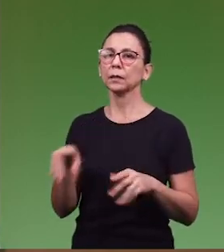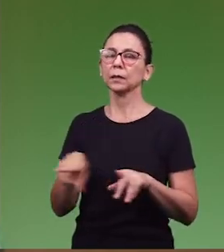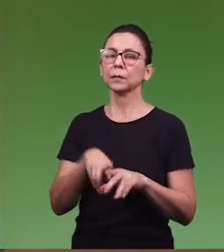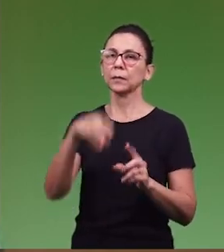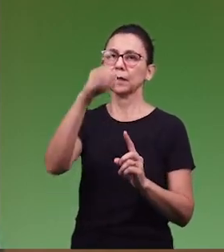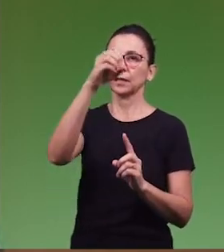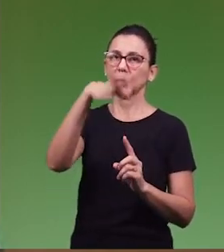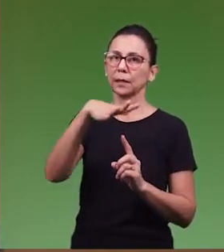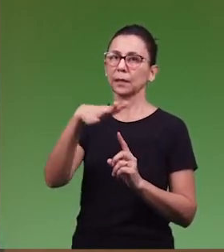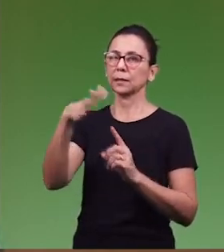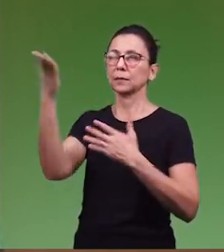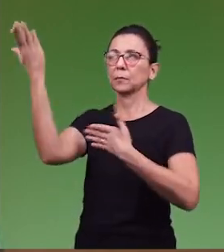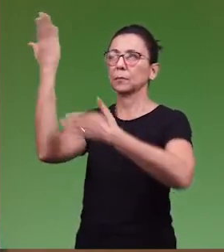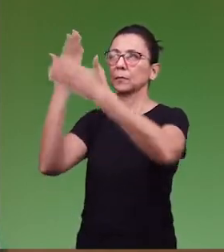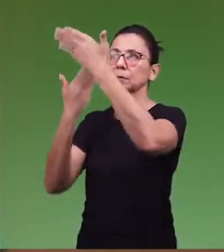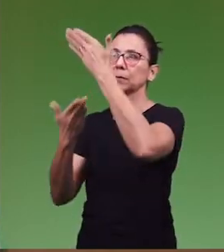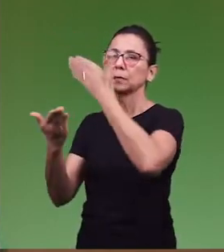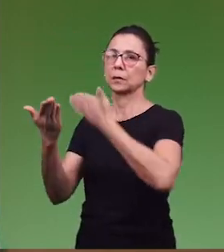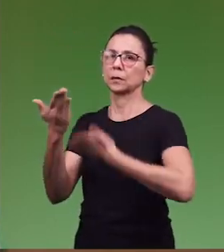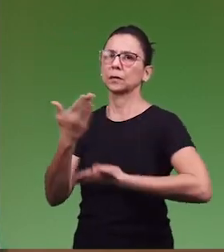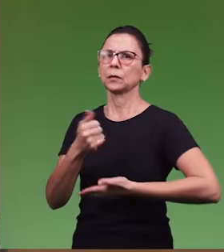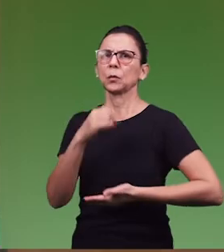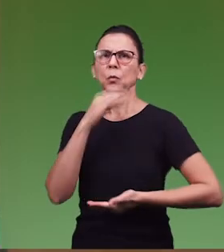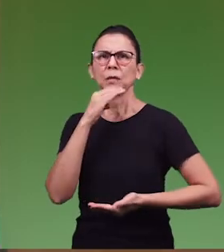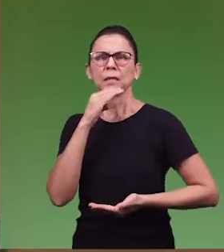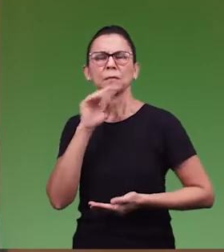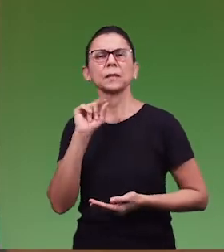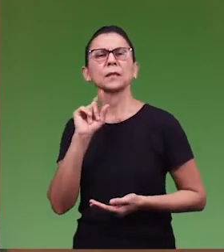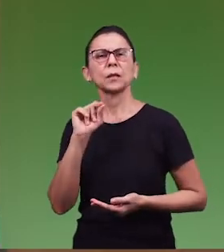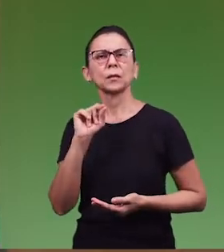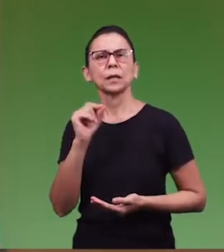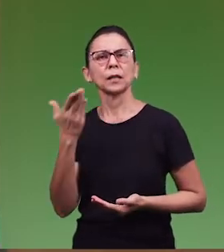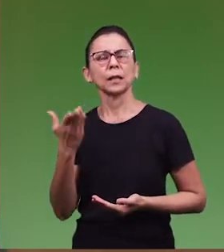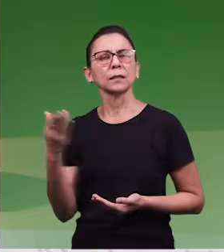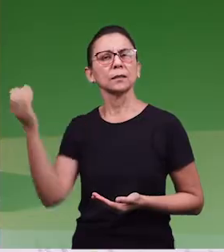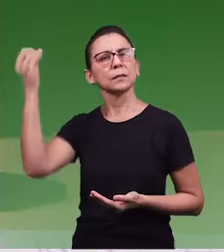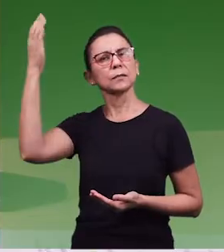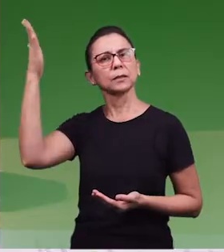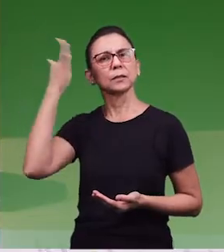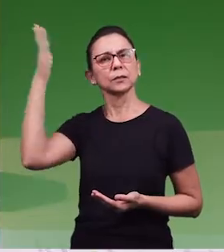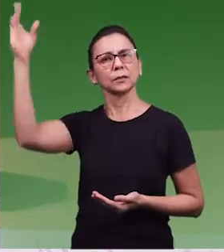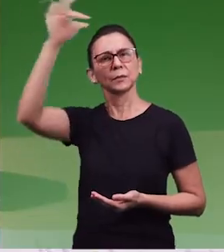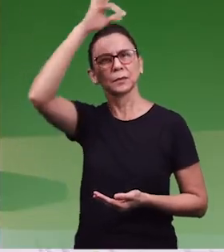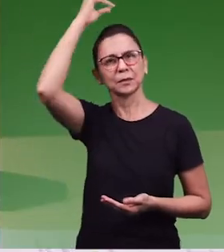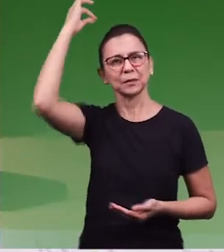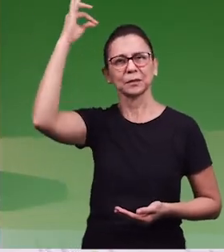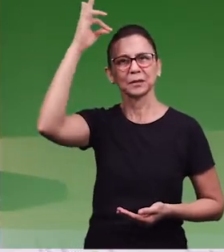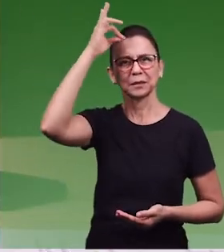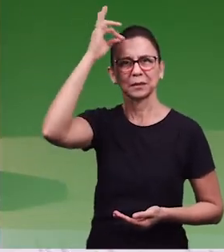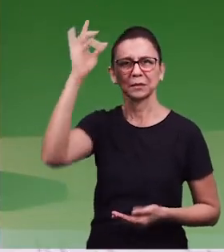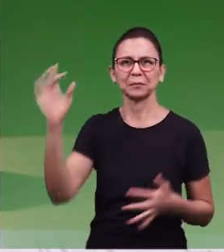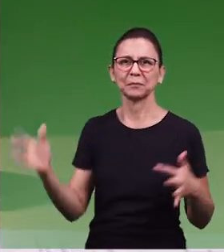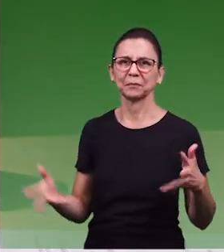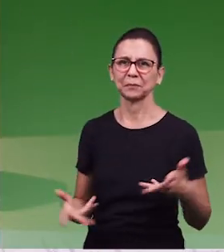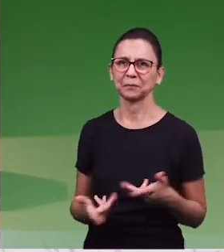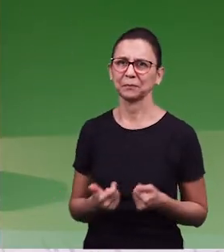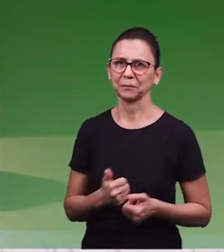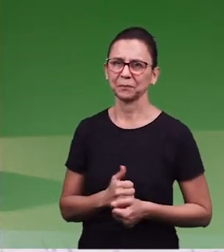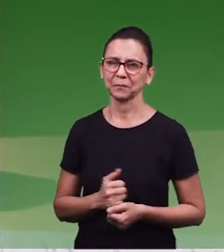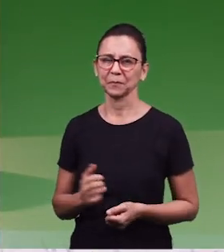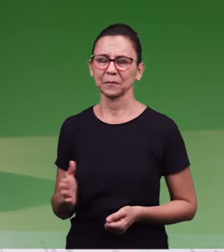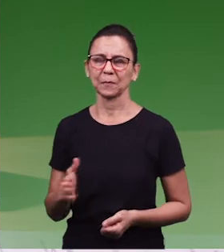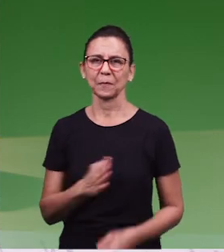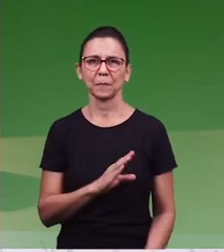que o Senhor nos dá a conhecer pelas revelações do Seu Espírito Santo. Que coisa maravilhosa. Muito bem, irmãos, nosso tempo